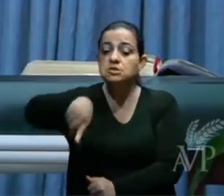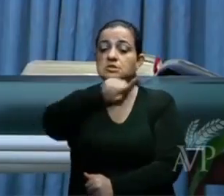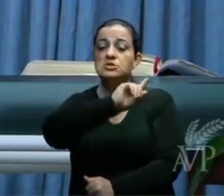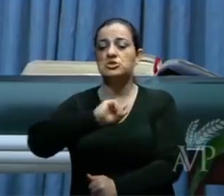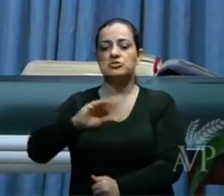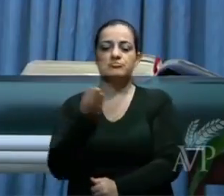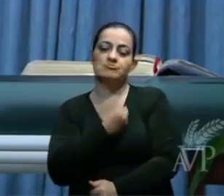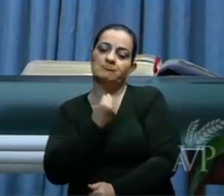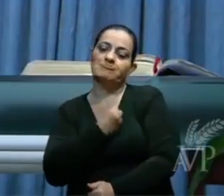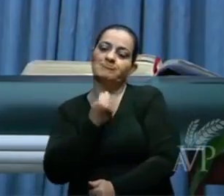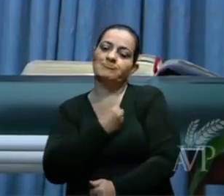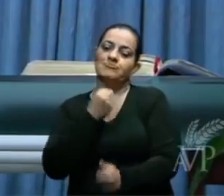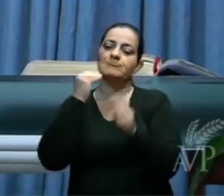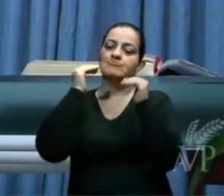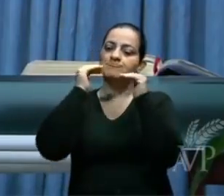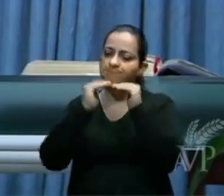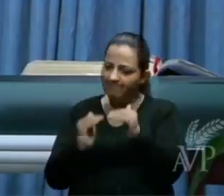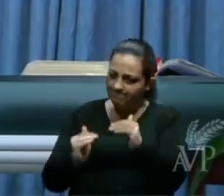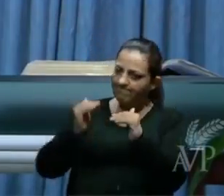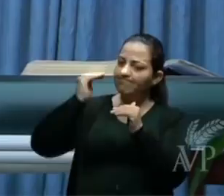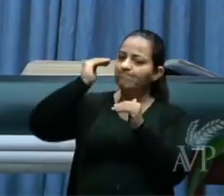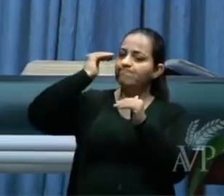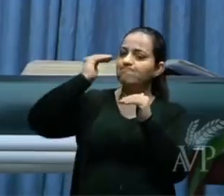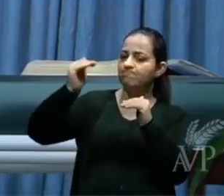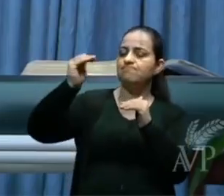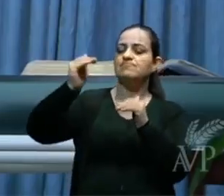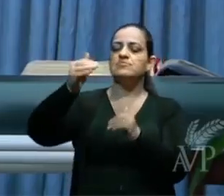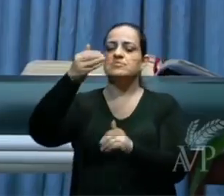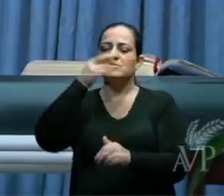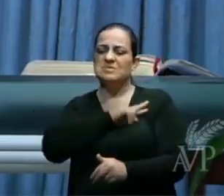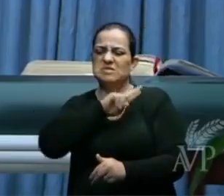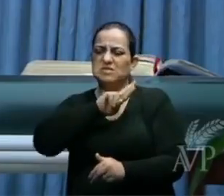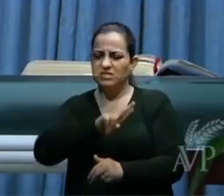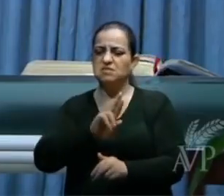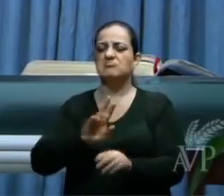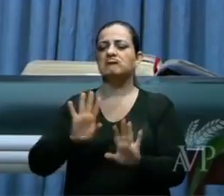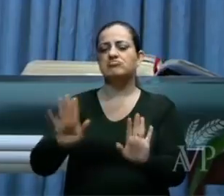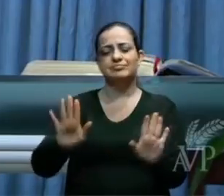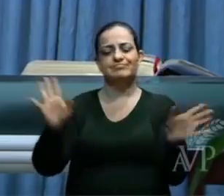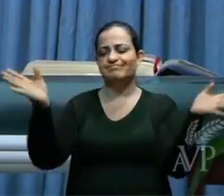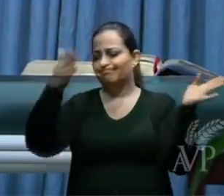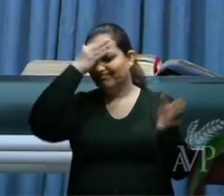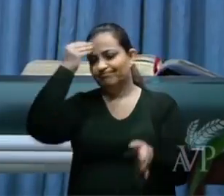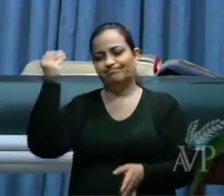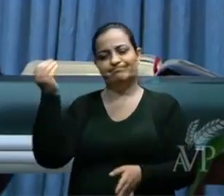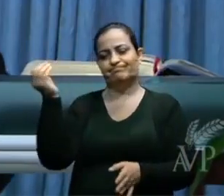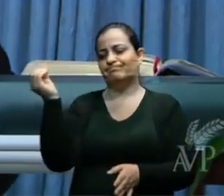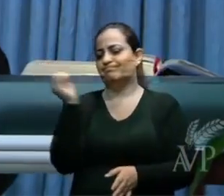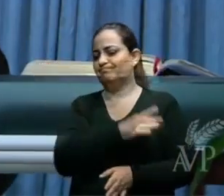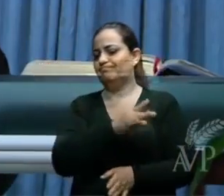viverem acima do que vivi esses religiosos esqueça